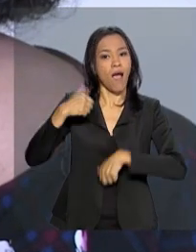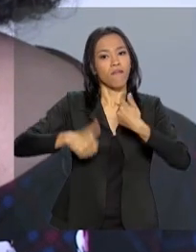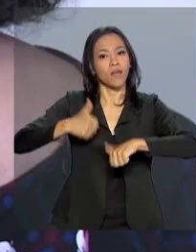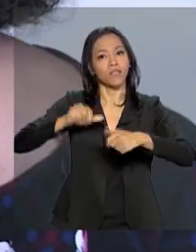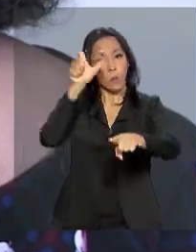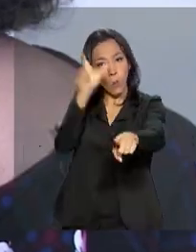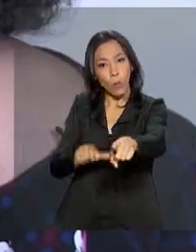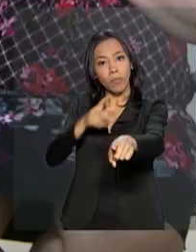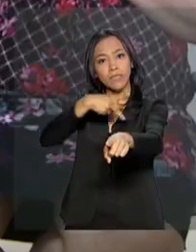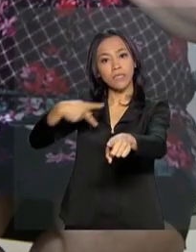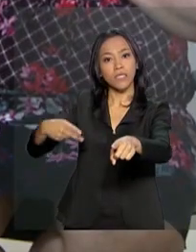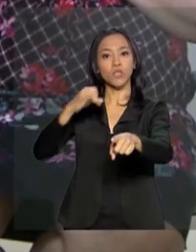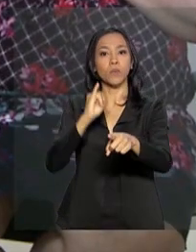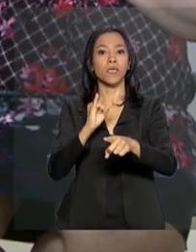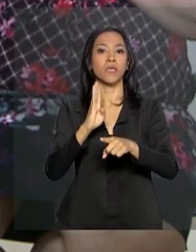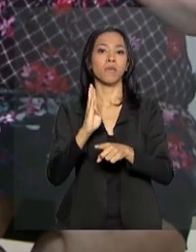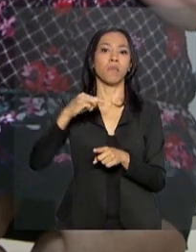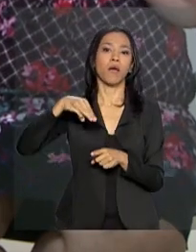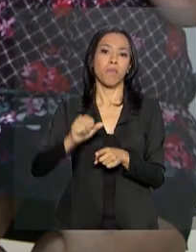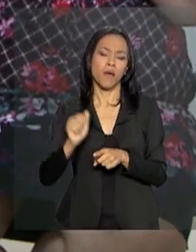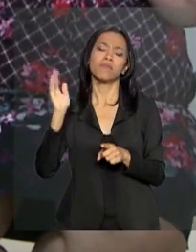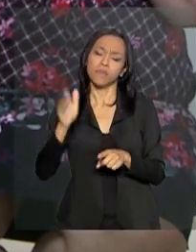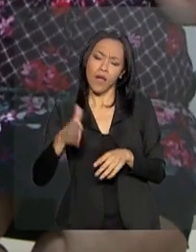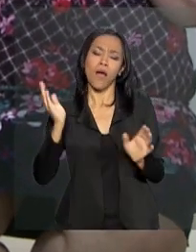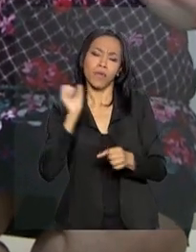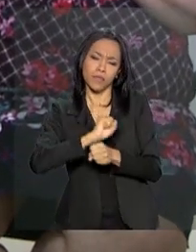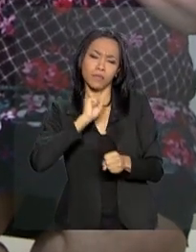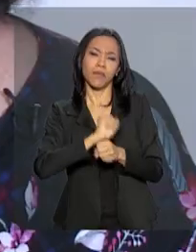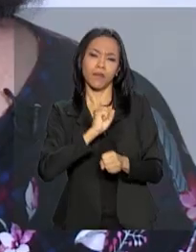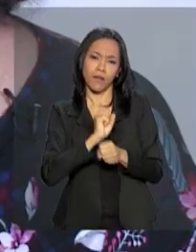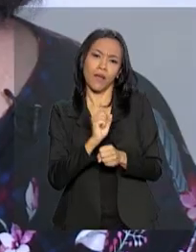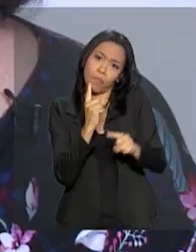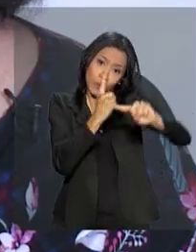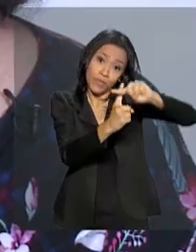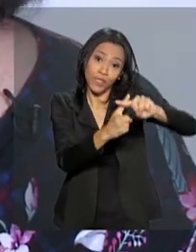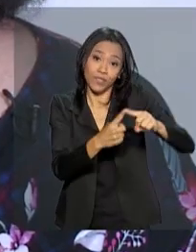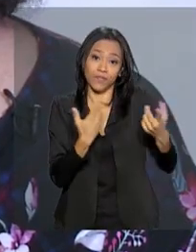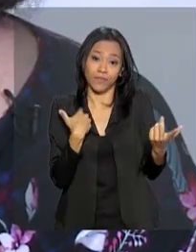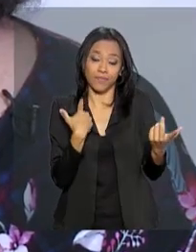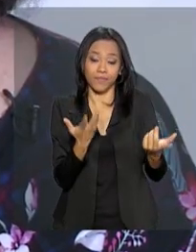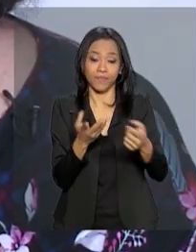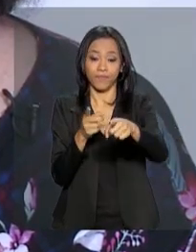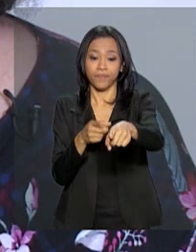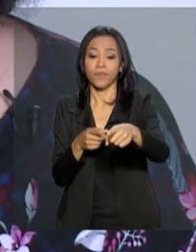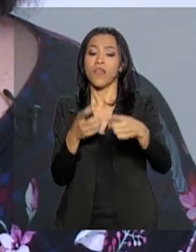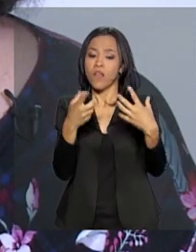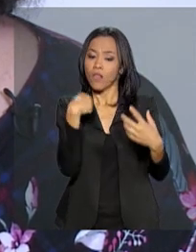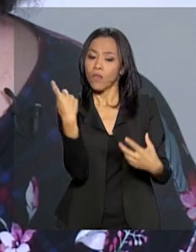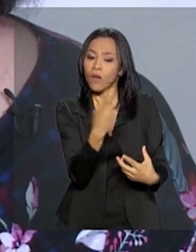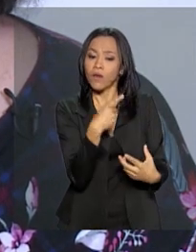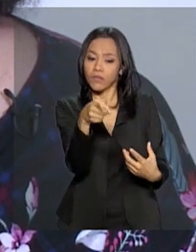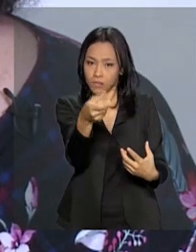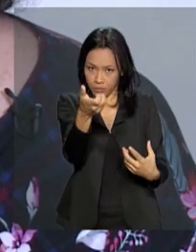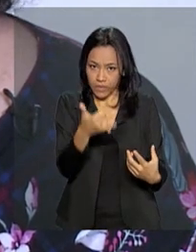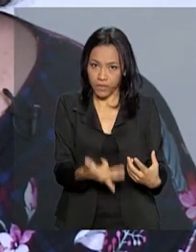é positivo e já dá para esperar um final feliz. O Rio Doce não está morto e nós vamos